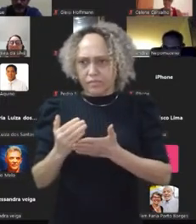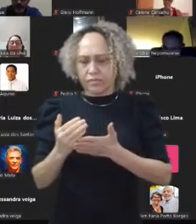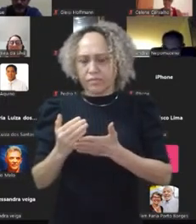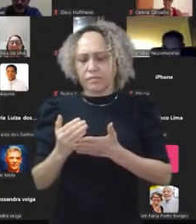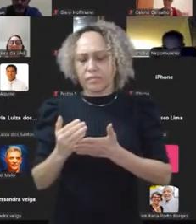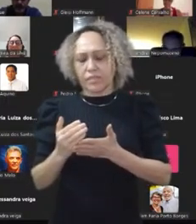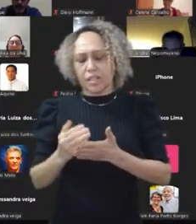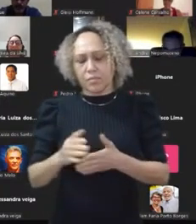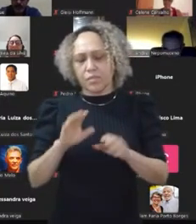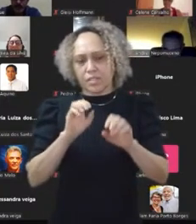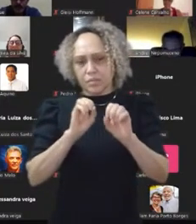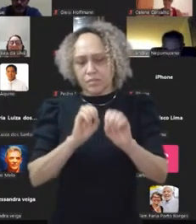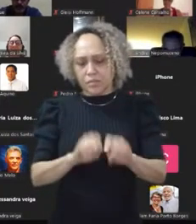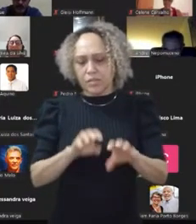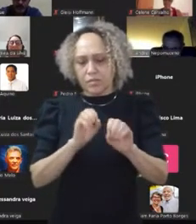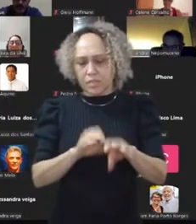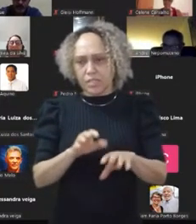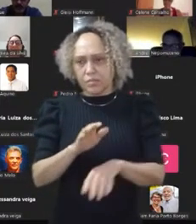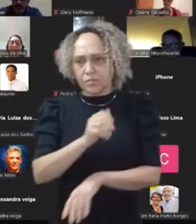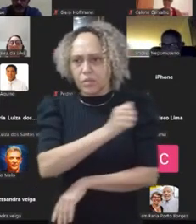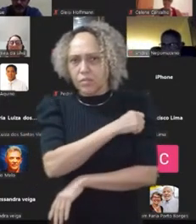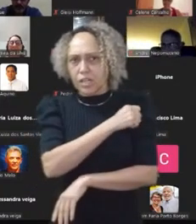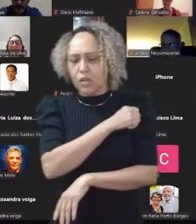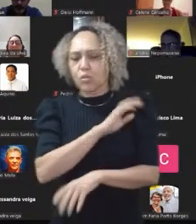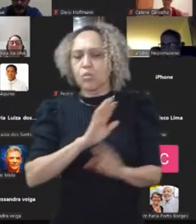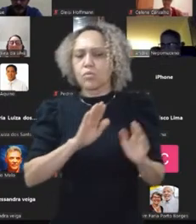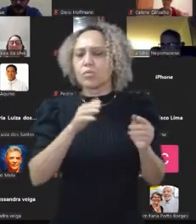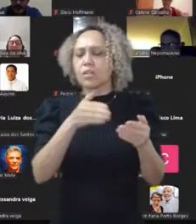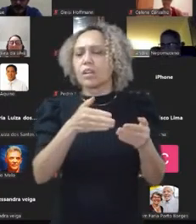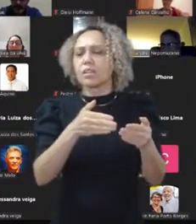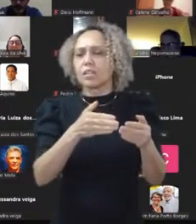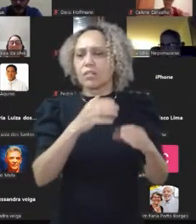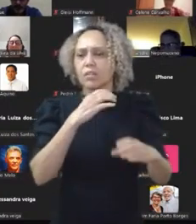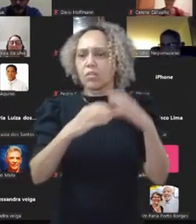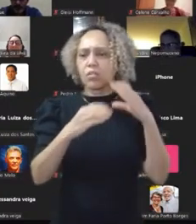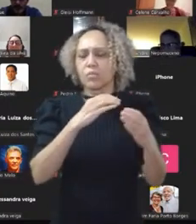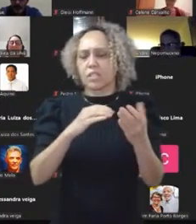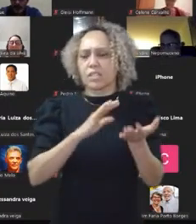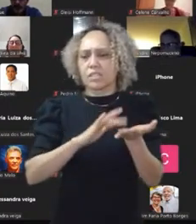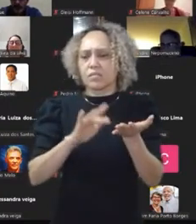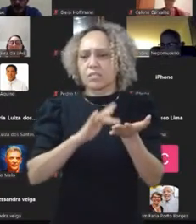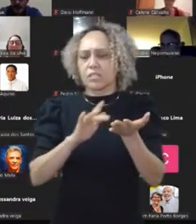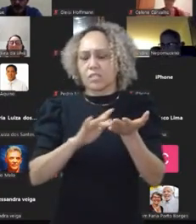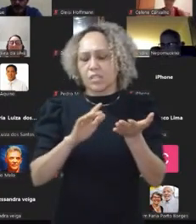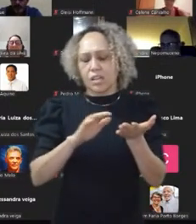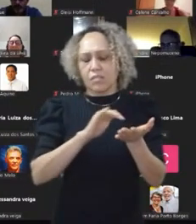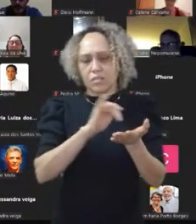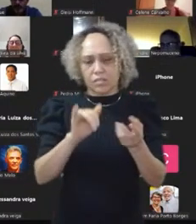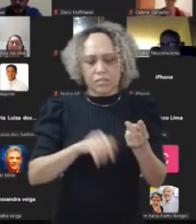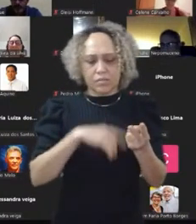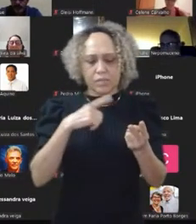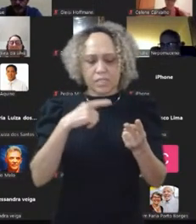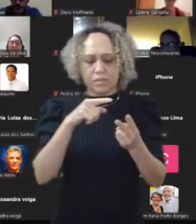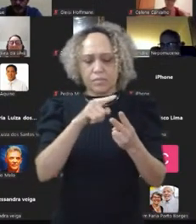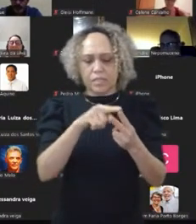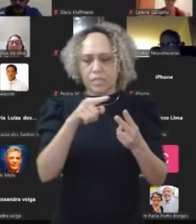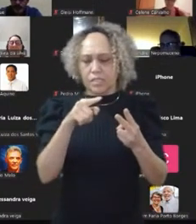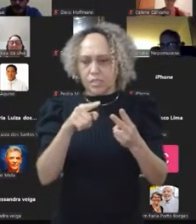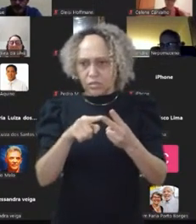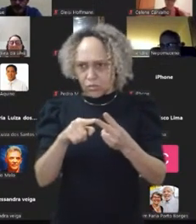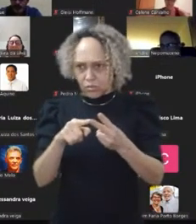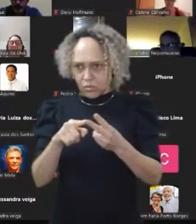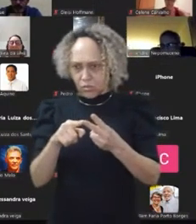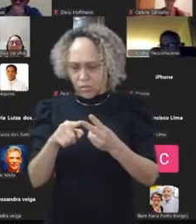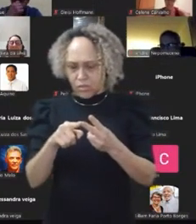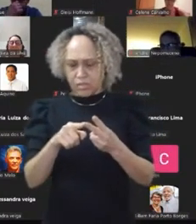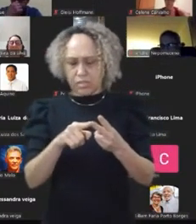alunos em relação à comunicação digital é que a gente tem que ter dois tipos de atitude com a comunicação digital especialmente